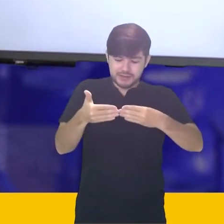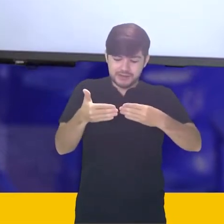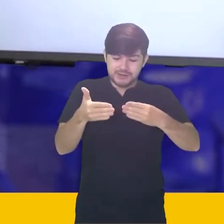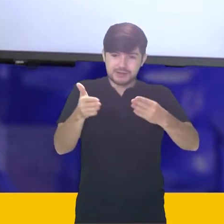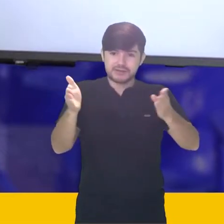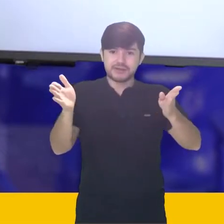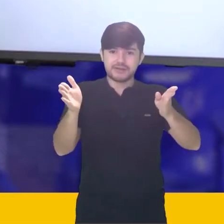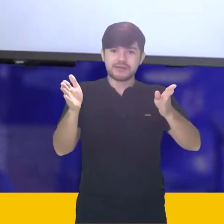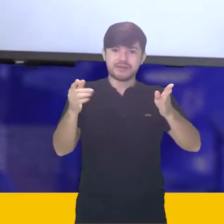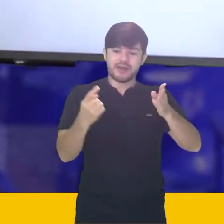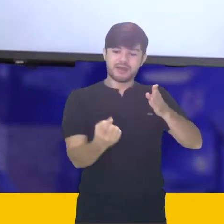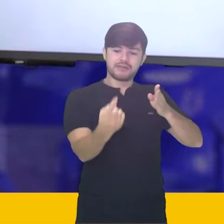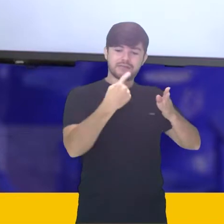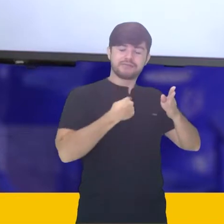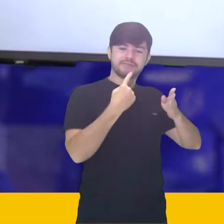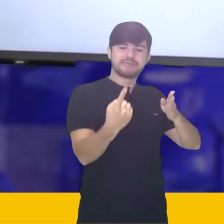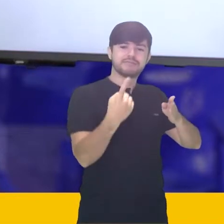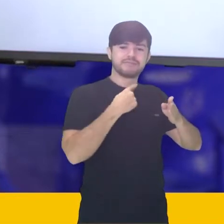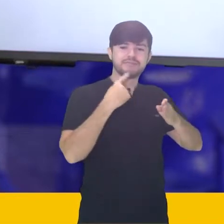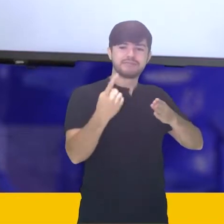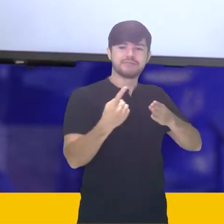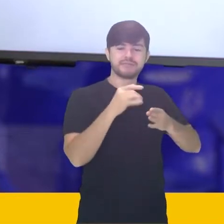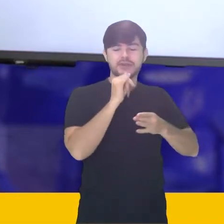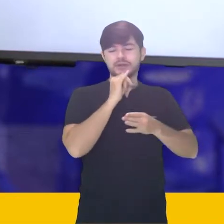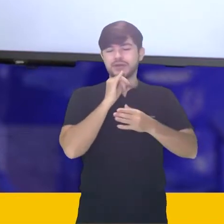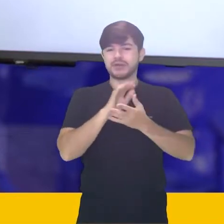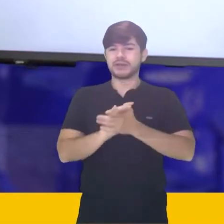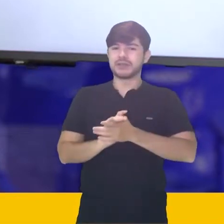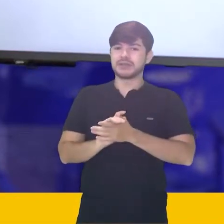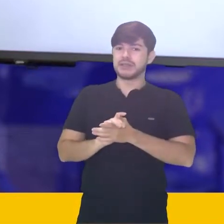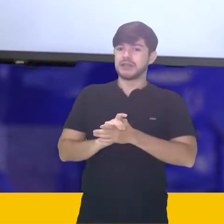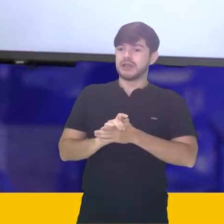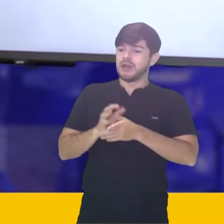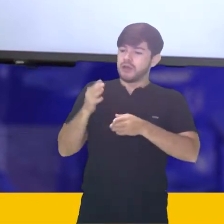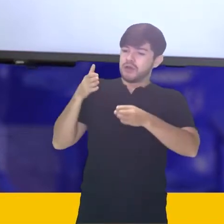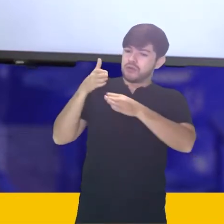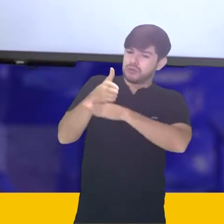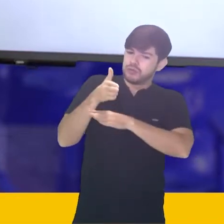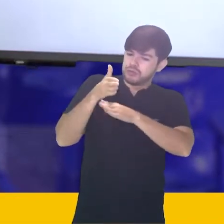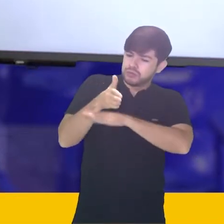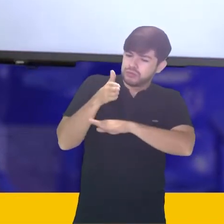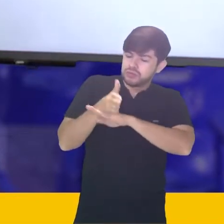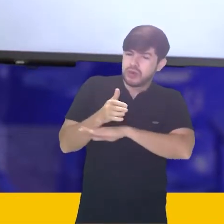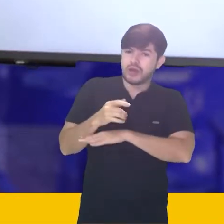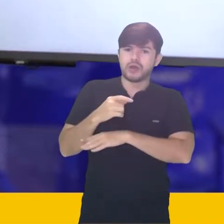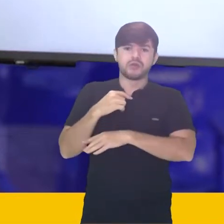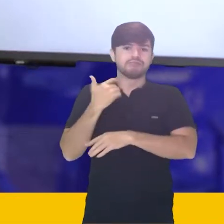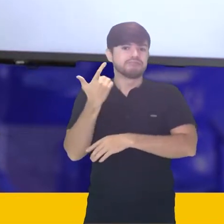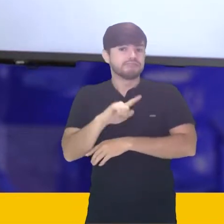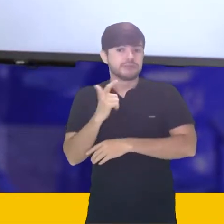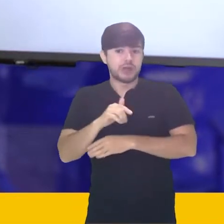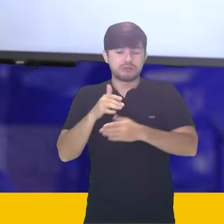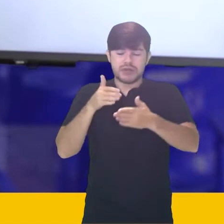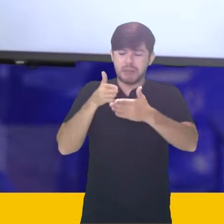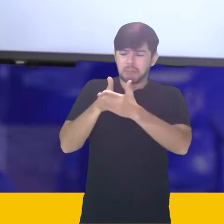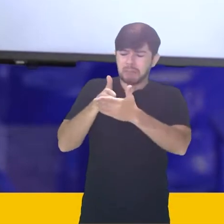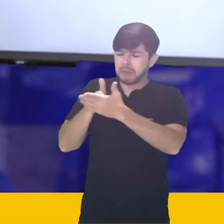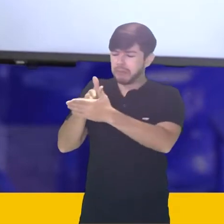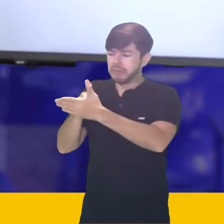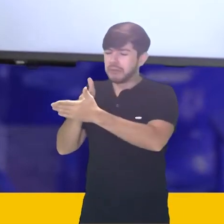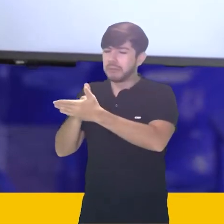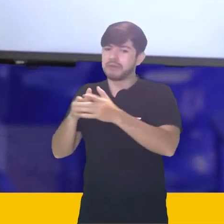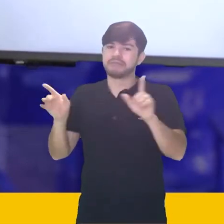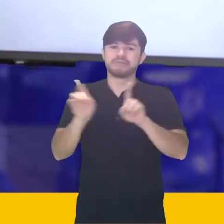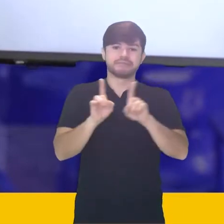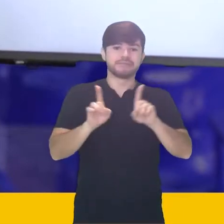a ideia que se busca é que não tenha obstáculos para que essa mercadoria entre dentro de